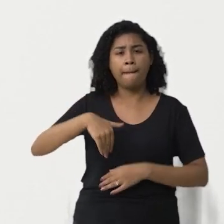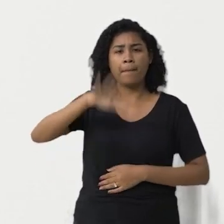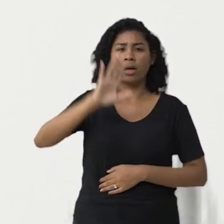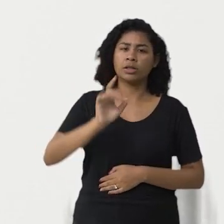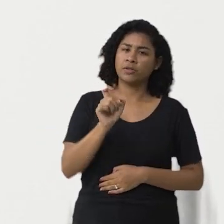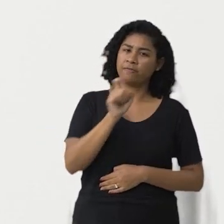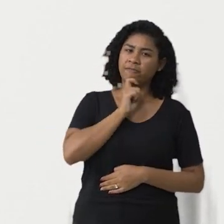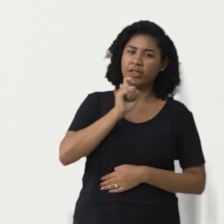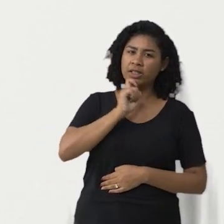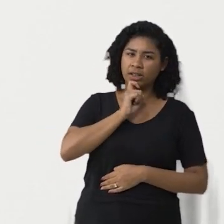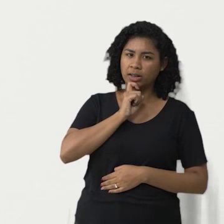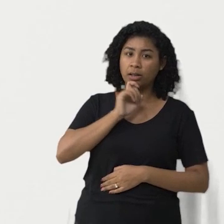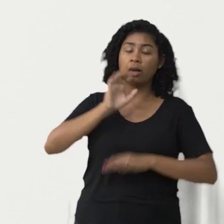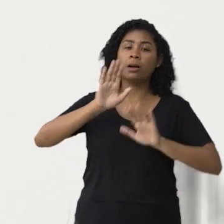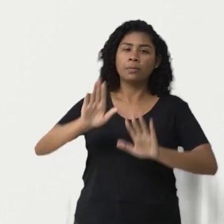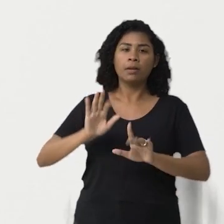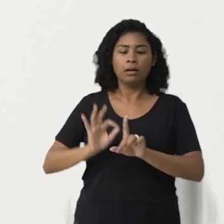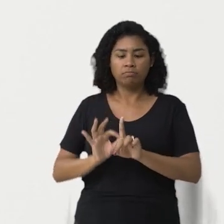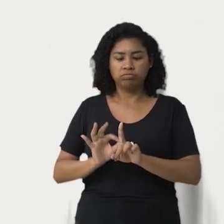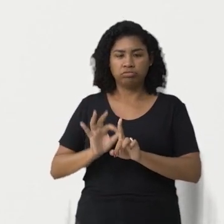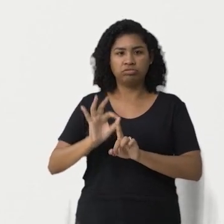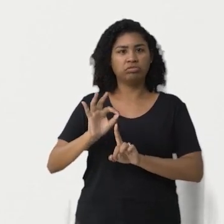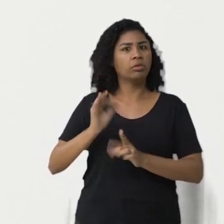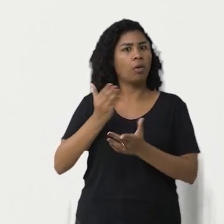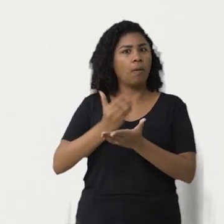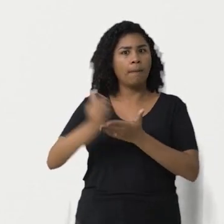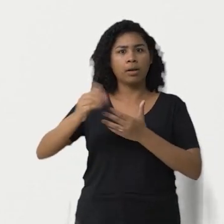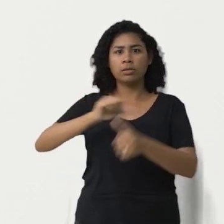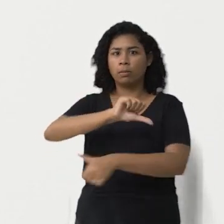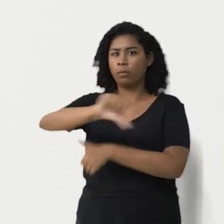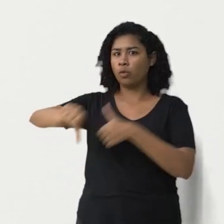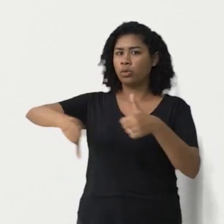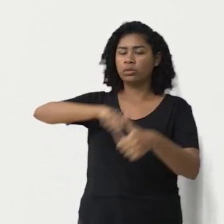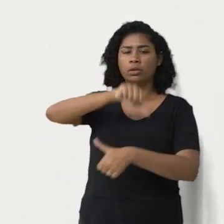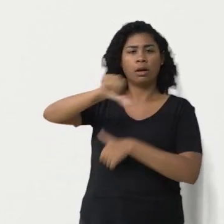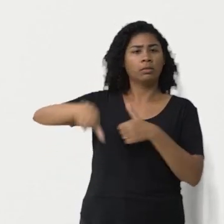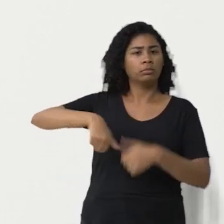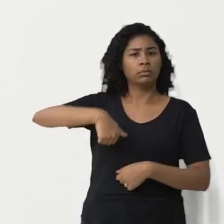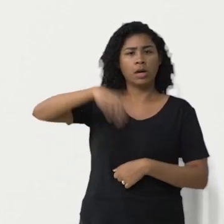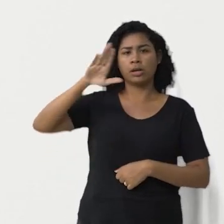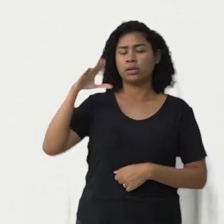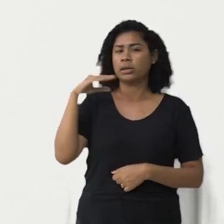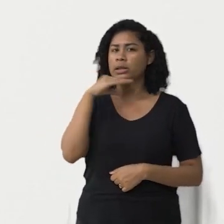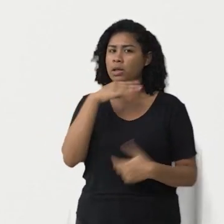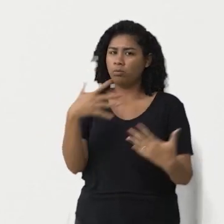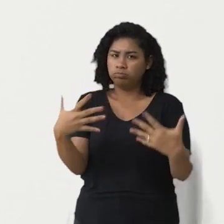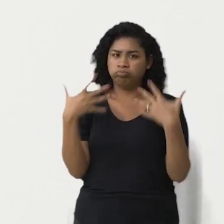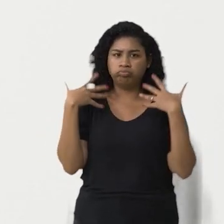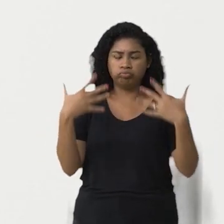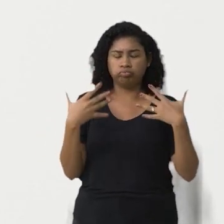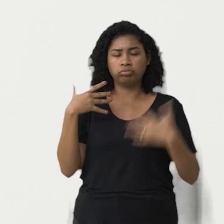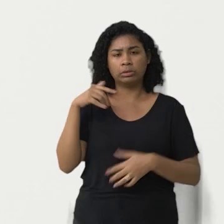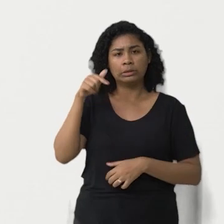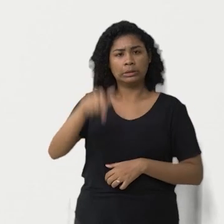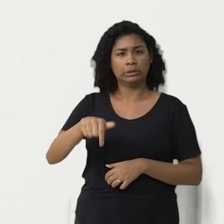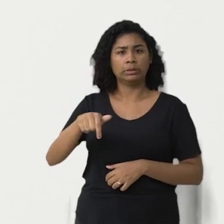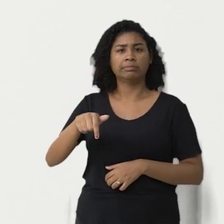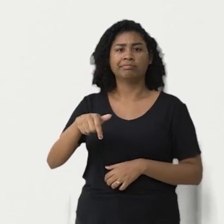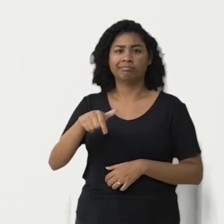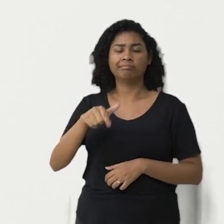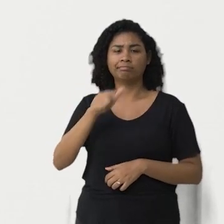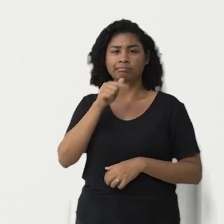mas com o aquecimento, tudo isso acaba sendo modificado, tá? Então, acaba produzindo o